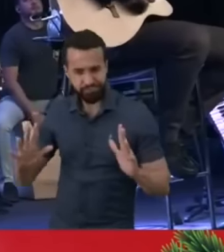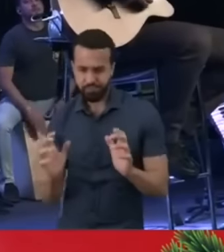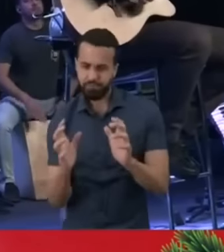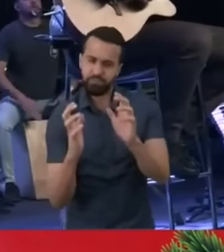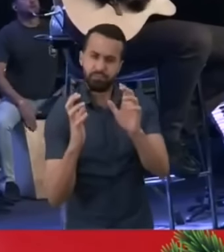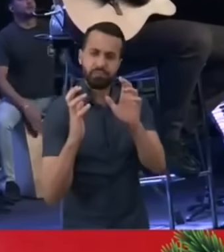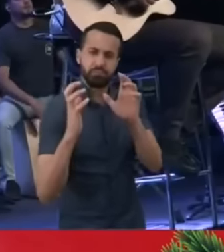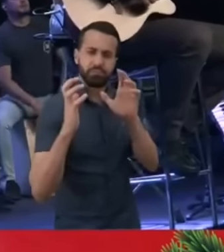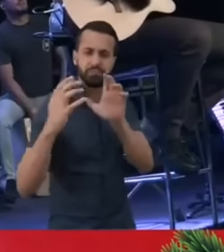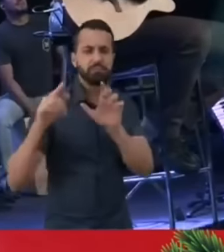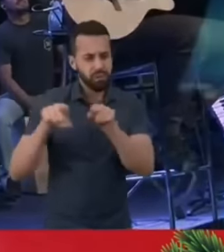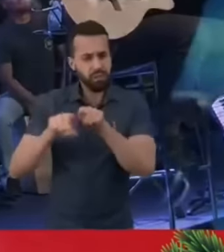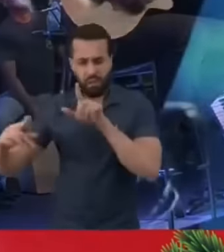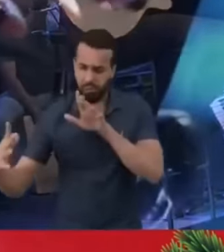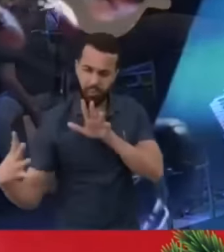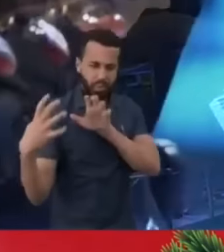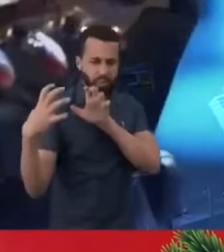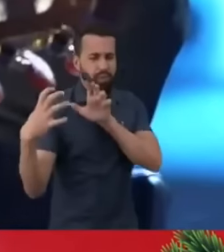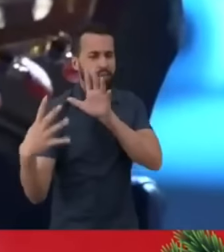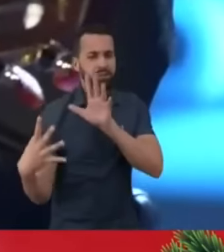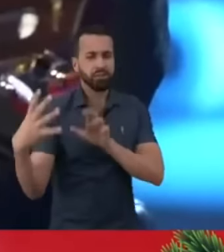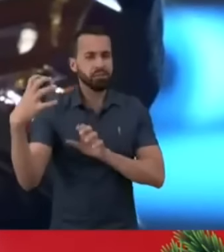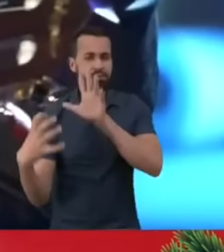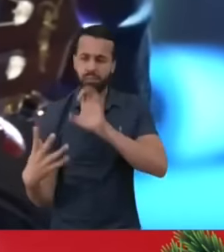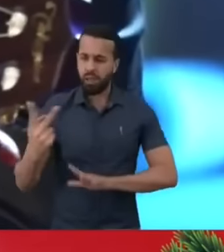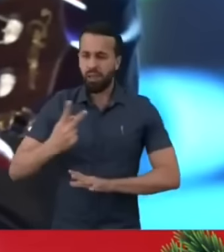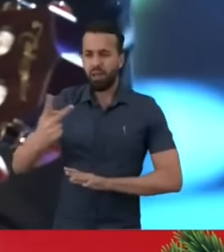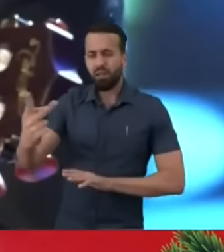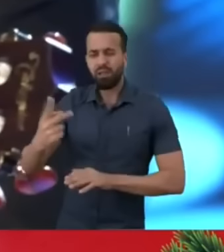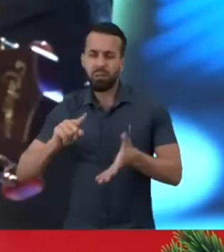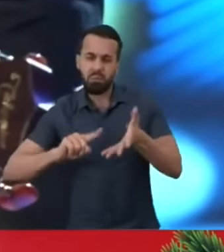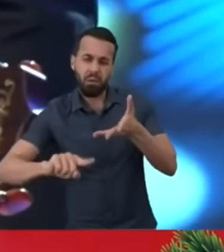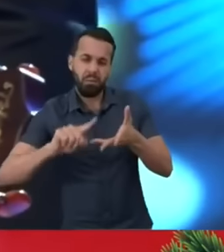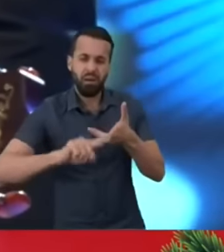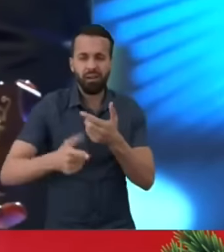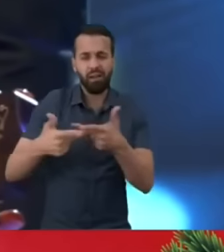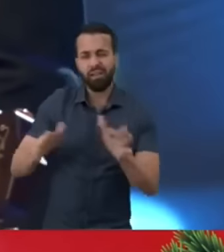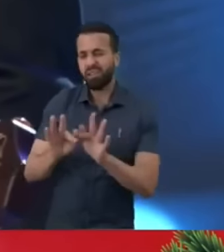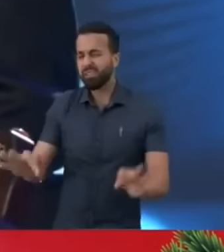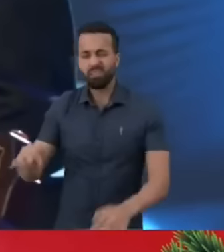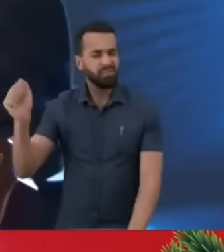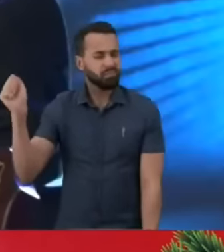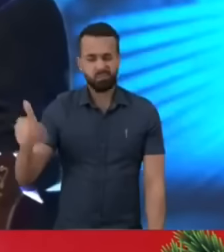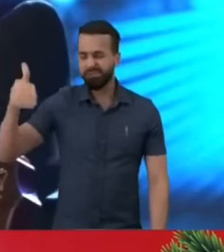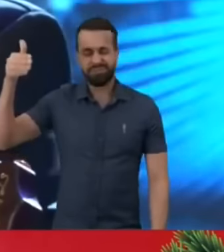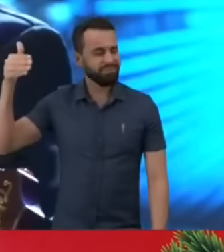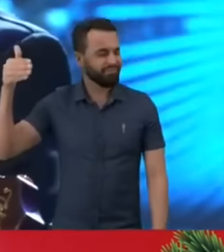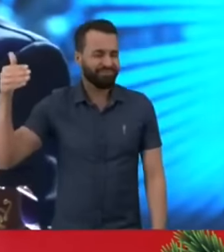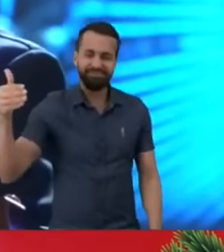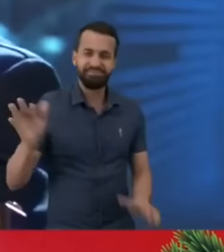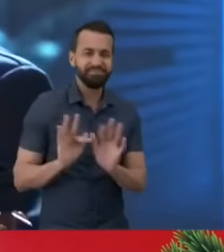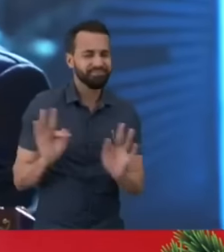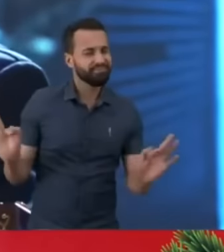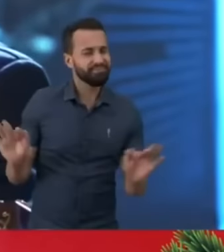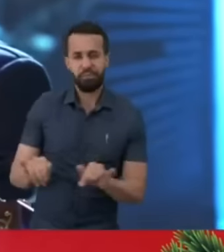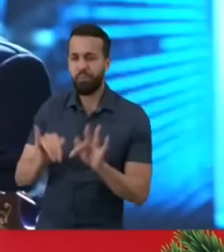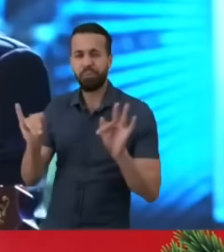Brigo eu, você briga também, por coisas tão